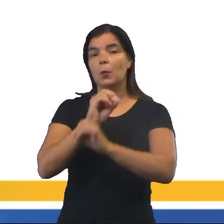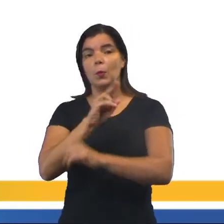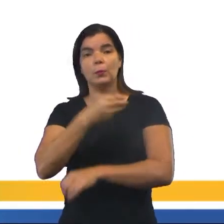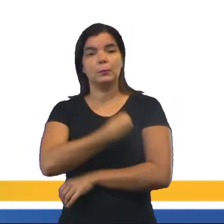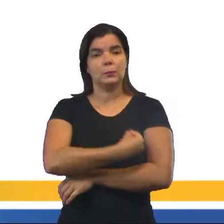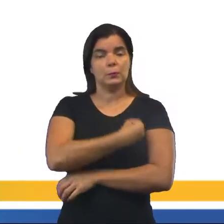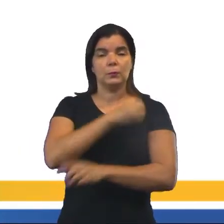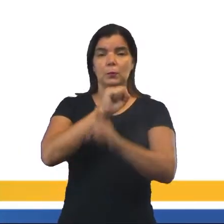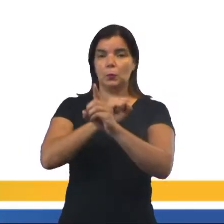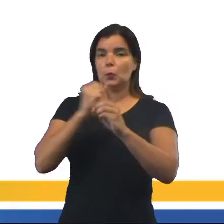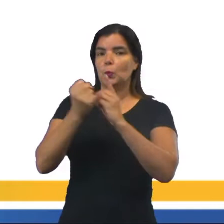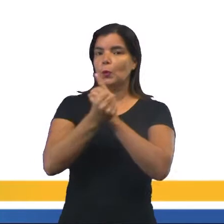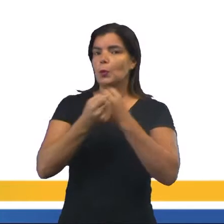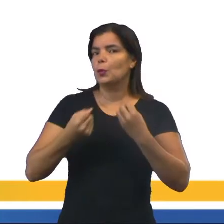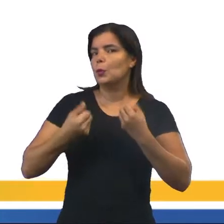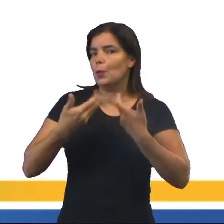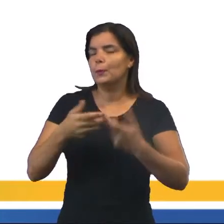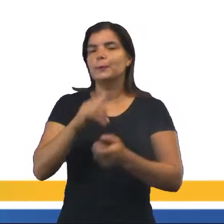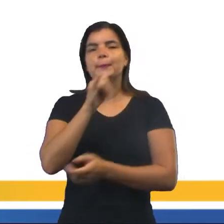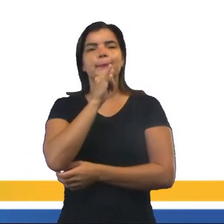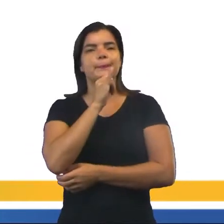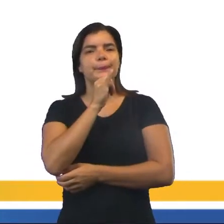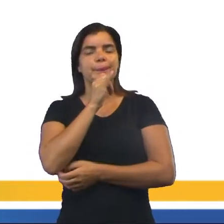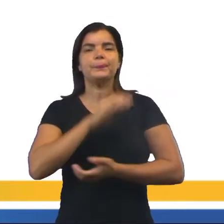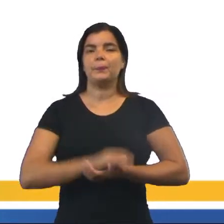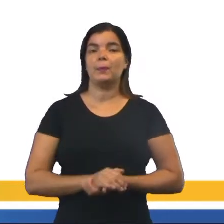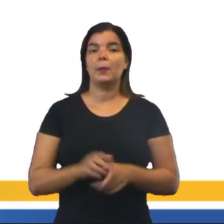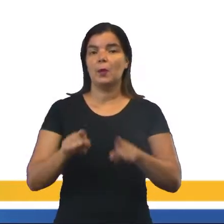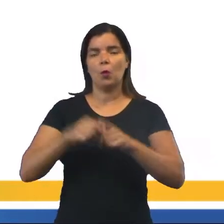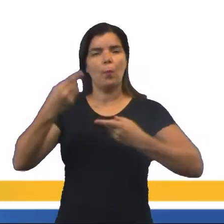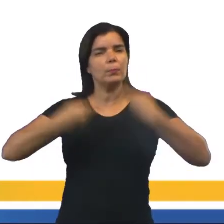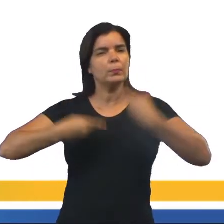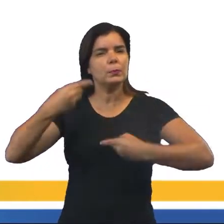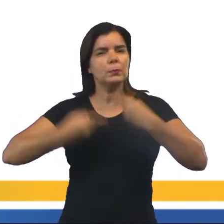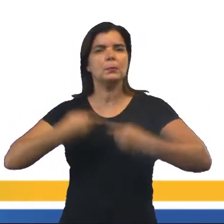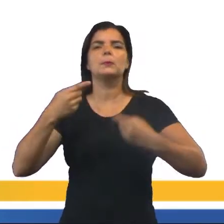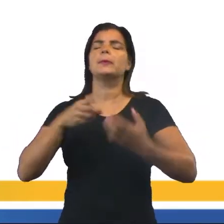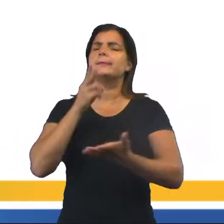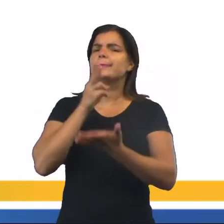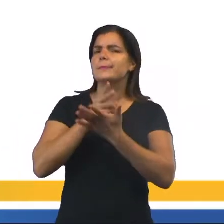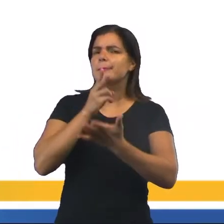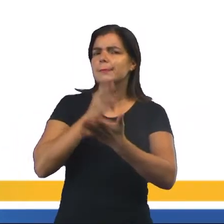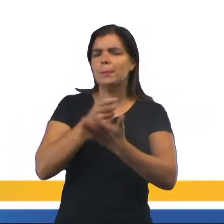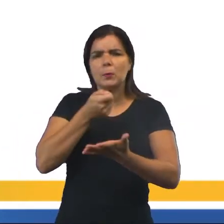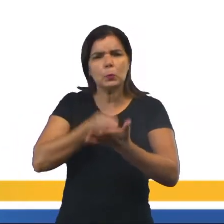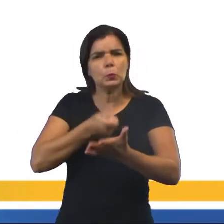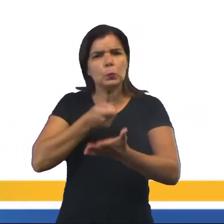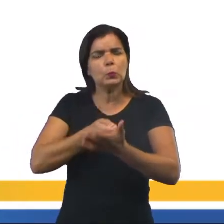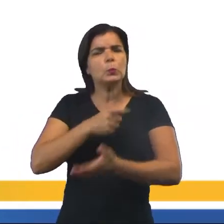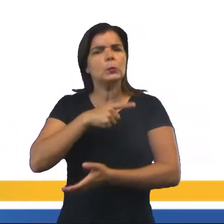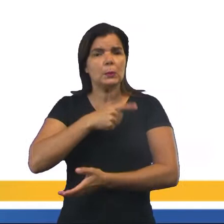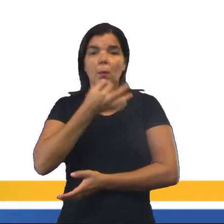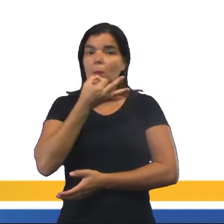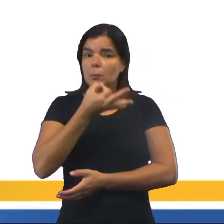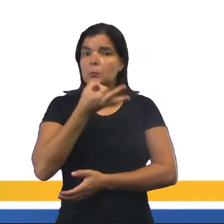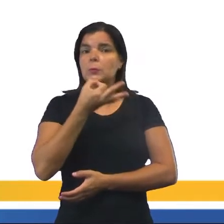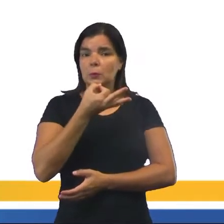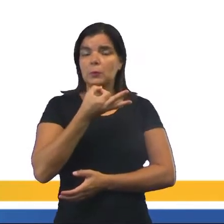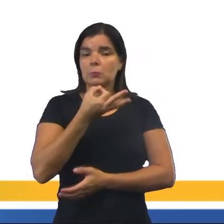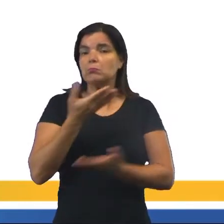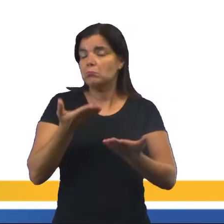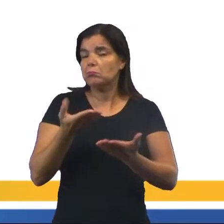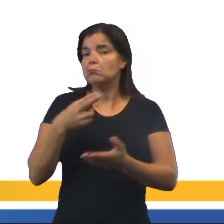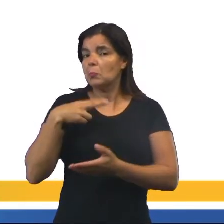presentes na sociedade como um todo. Por exemplo, quando se trata de política, é sempre exigido que tenhamos um posicionamento, uma